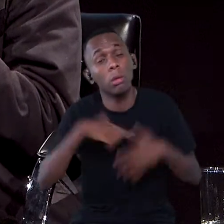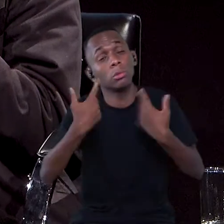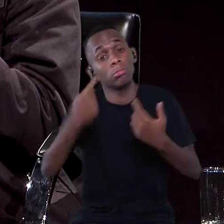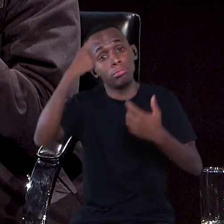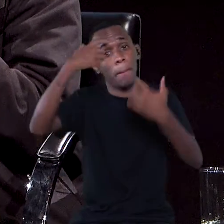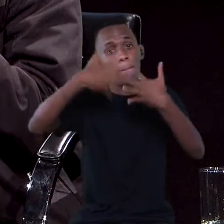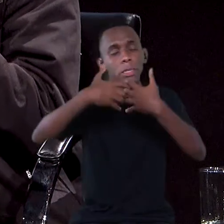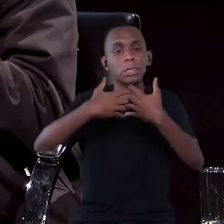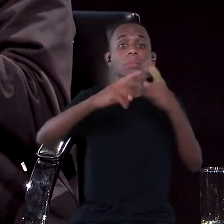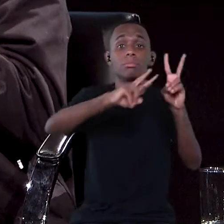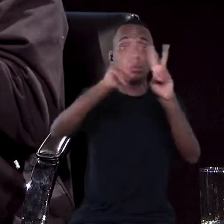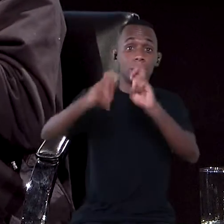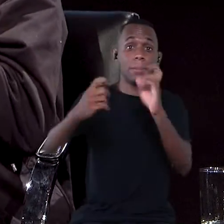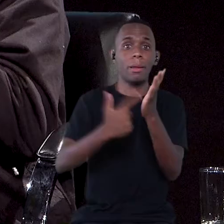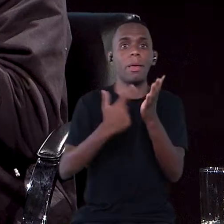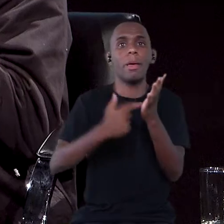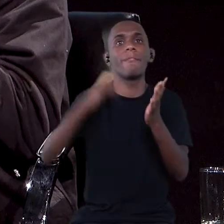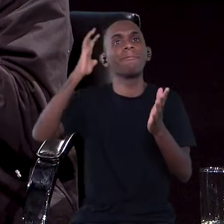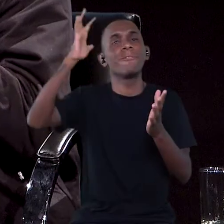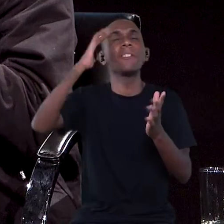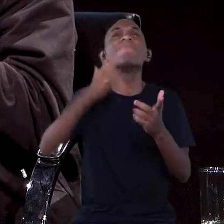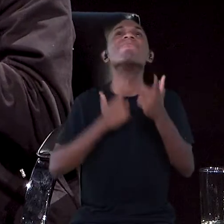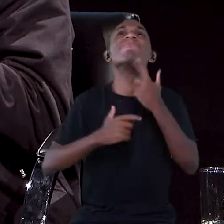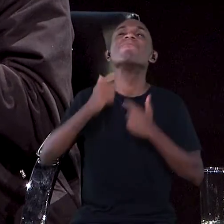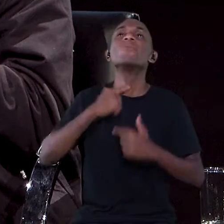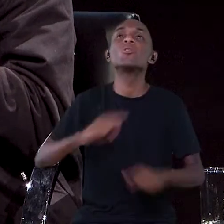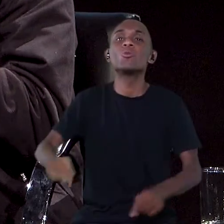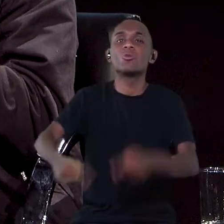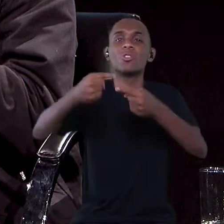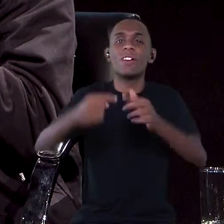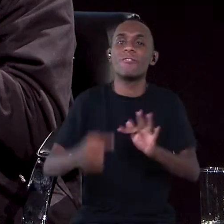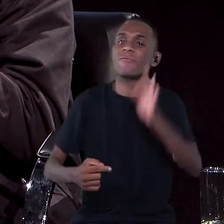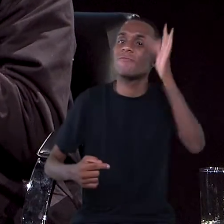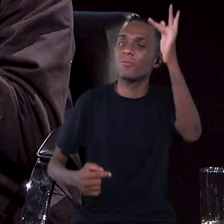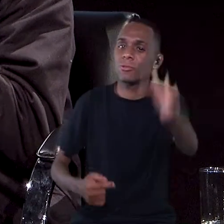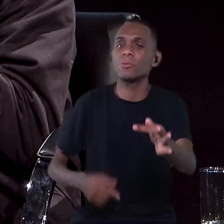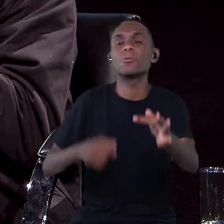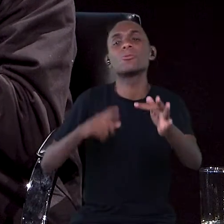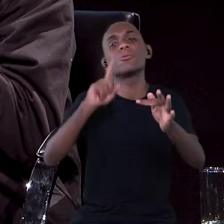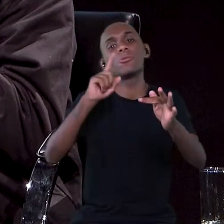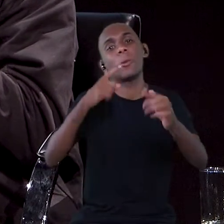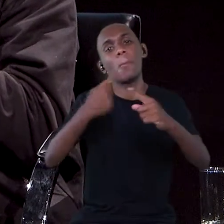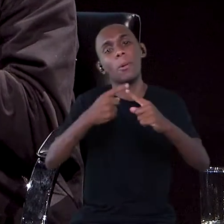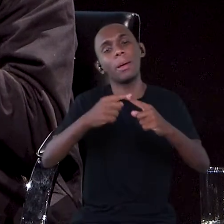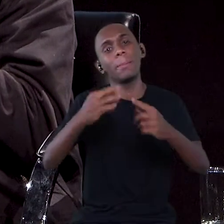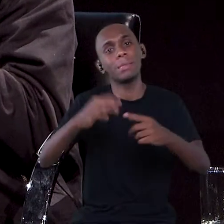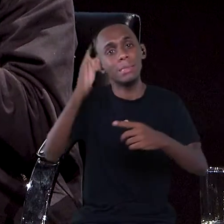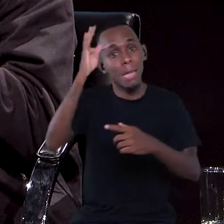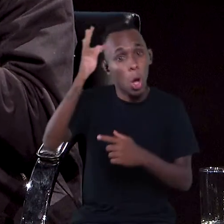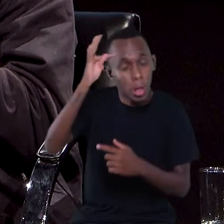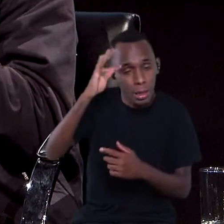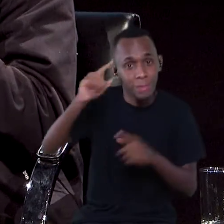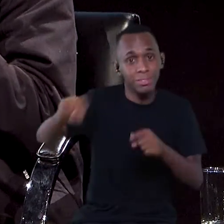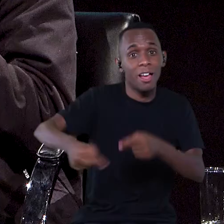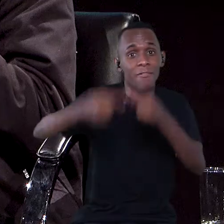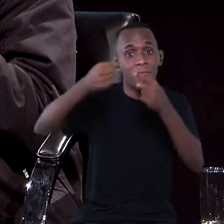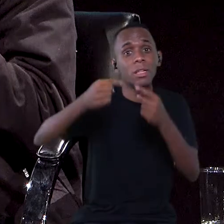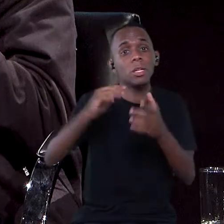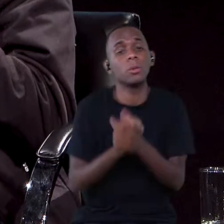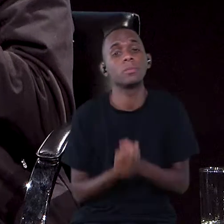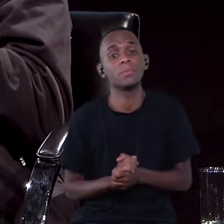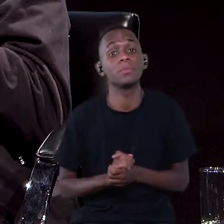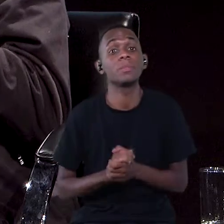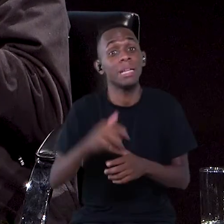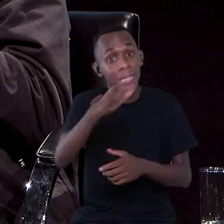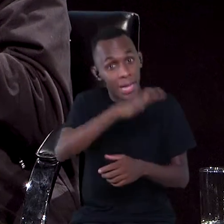como literatura é uma forma utópica. É um desafio teórico, é um desafio editorial, é um desafio, inclusive, do